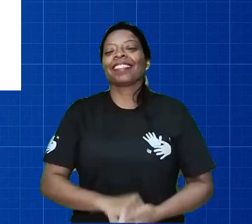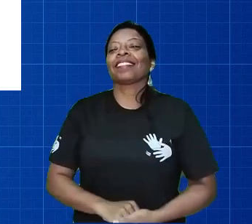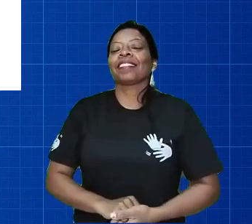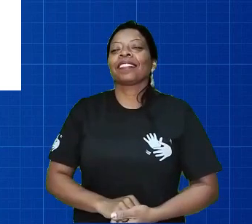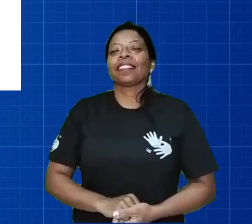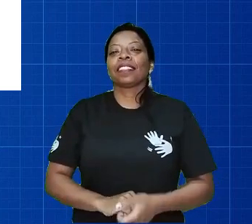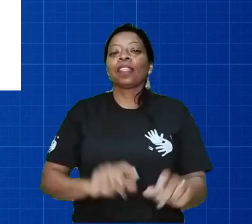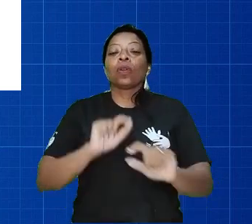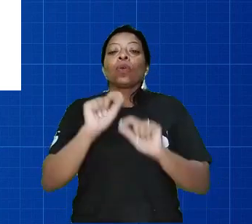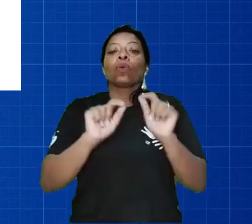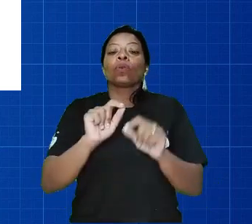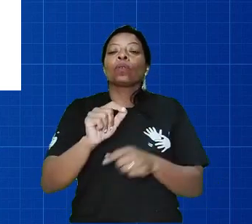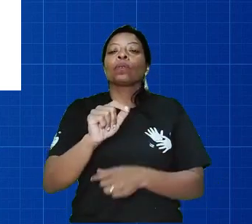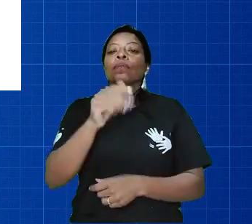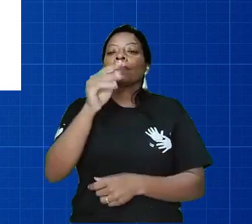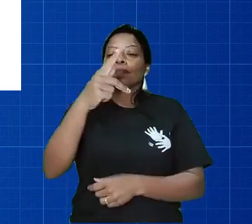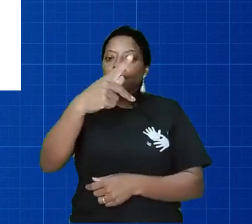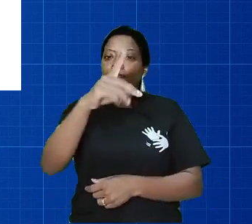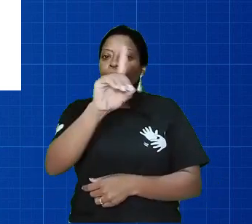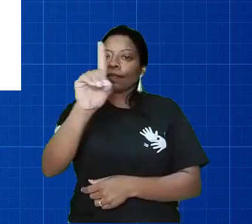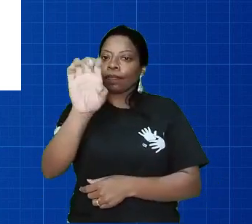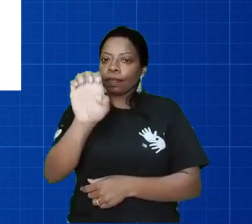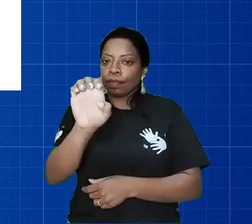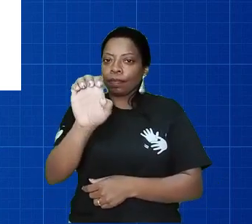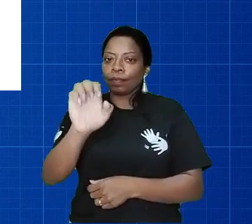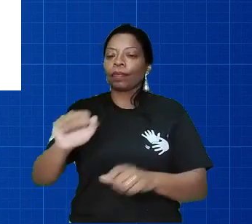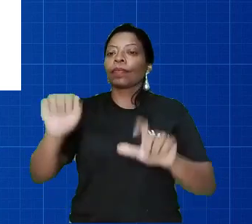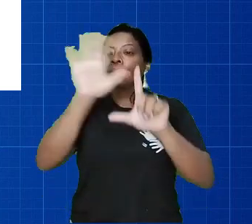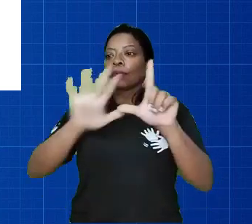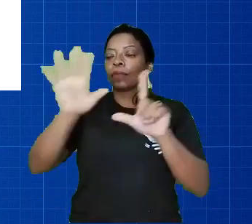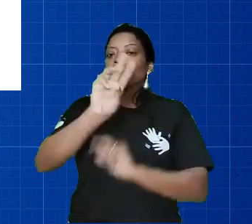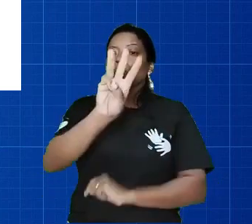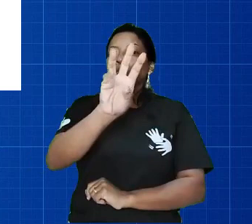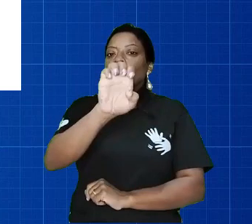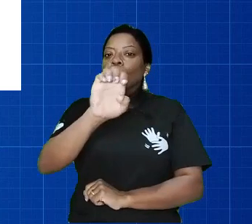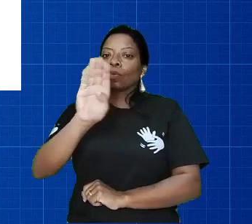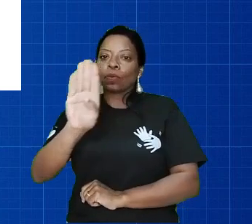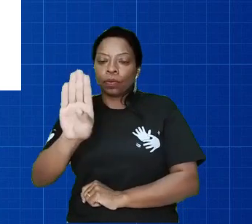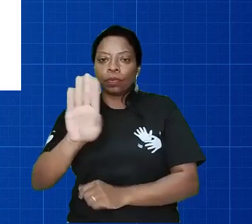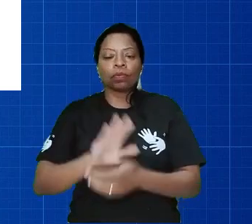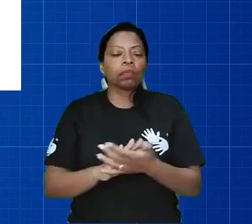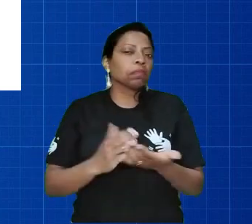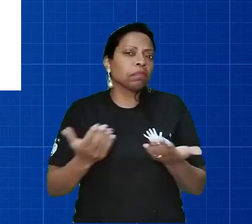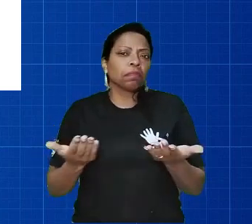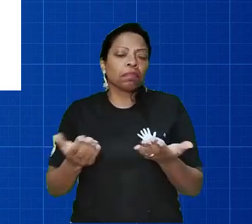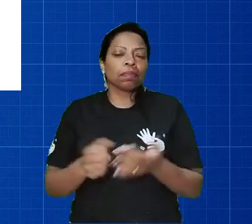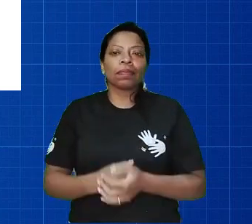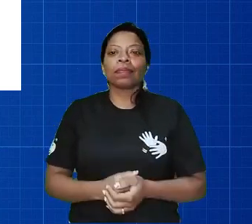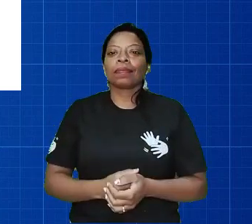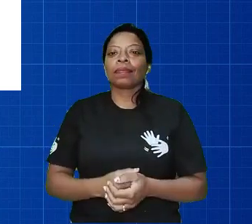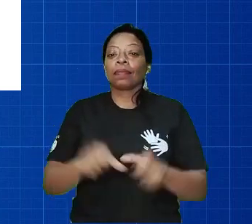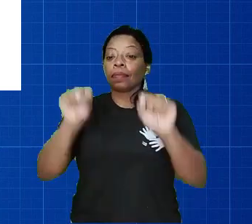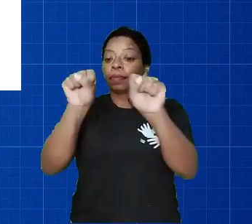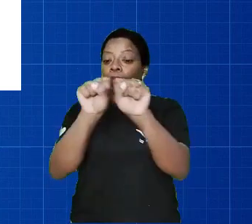E o que é o PDD Web? Neste sistema é onde o gestor da unidade informa